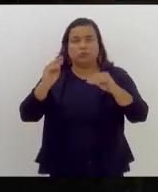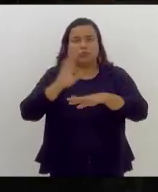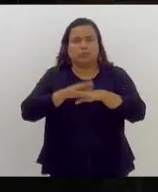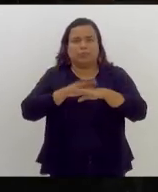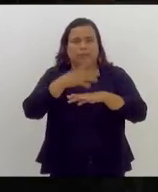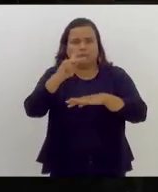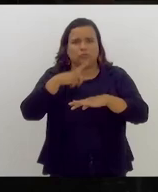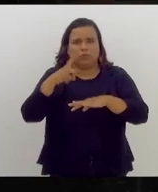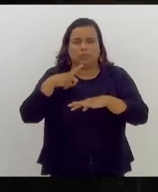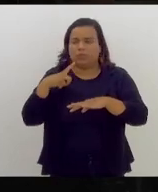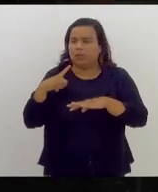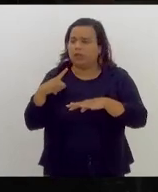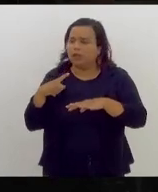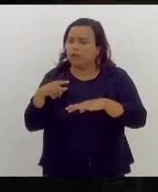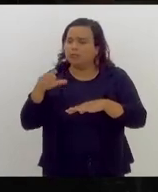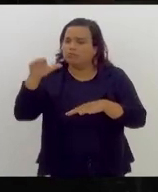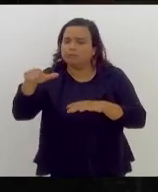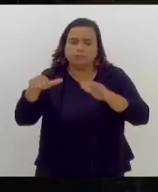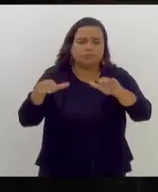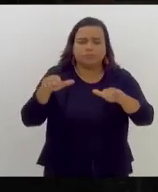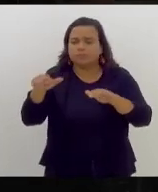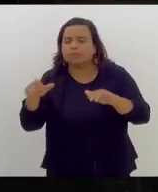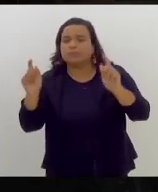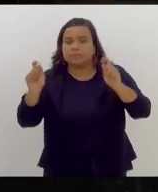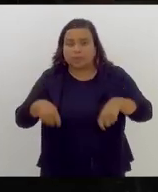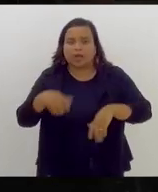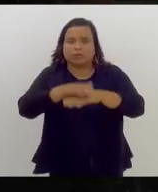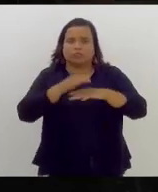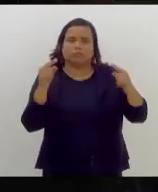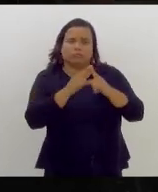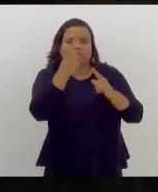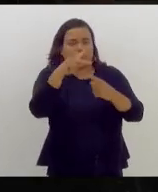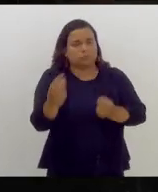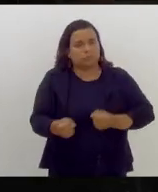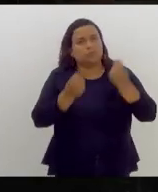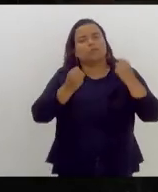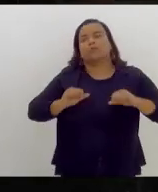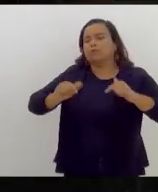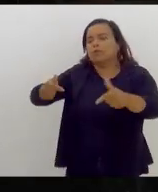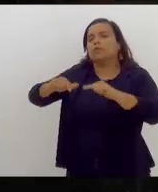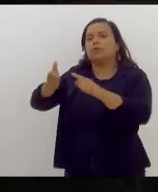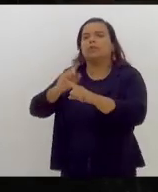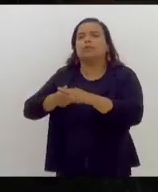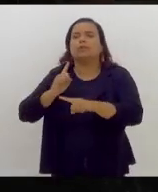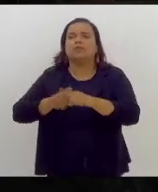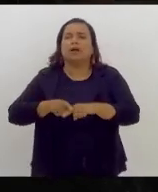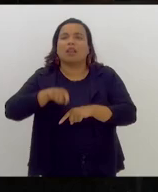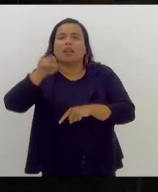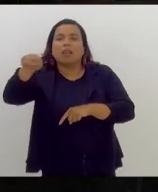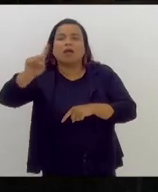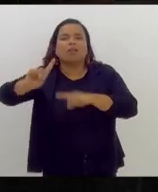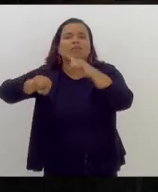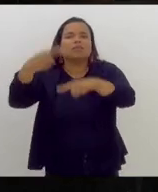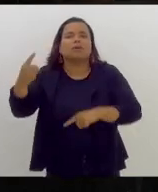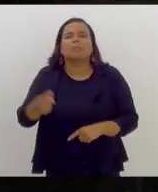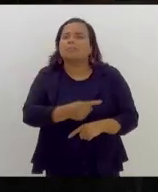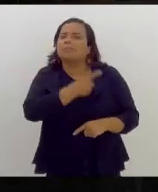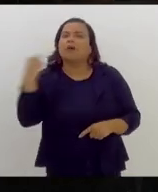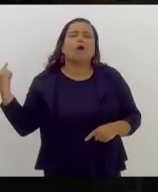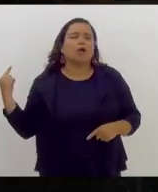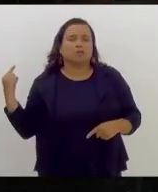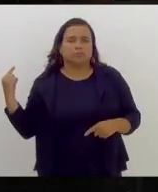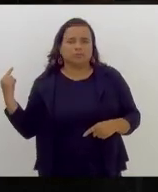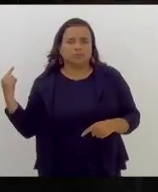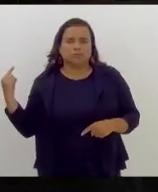fazer, faze conforme as tuas forças, porque no além, para onde nós